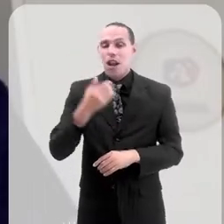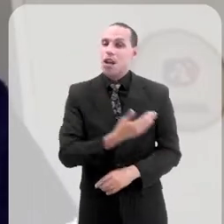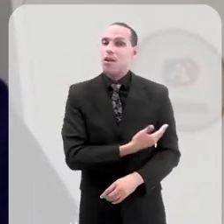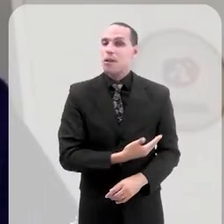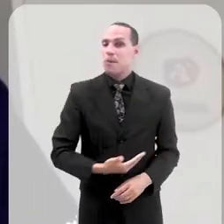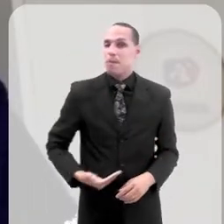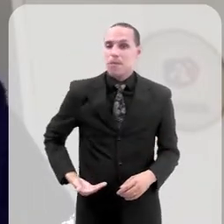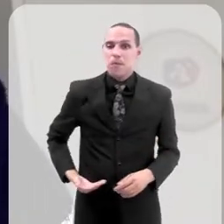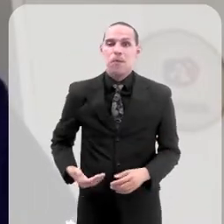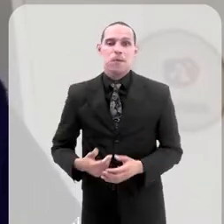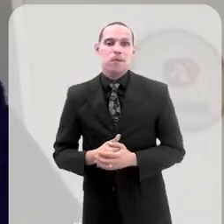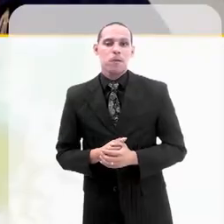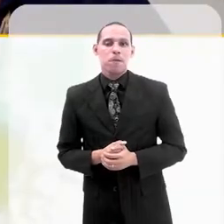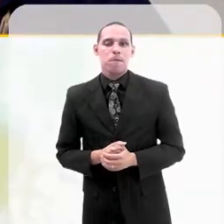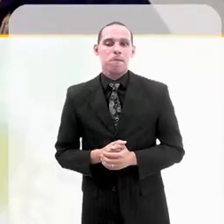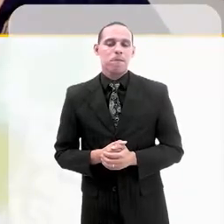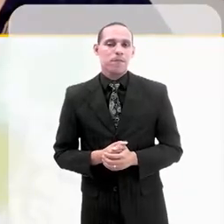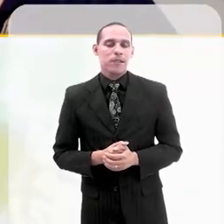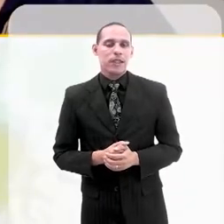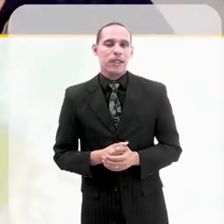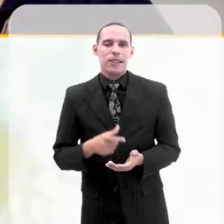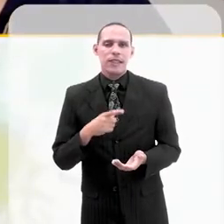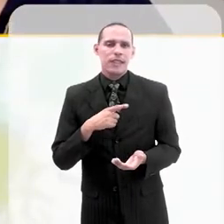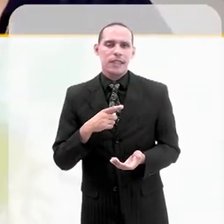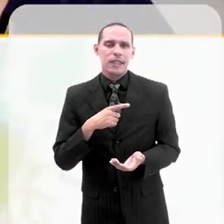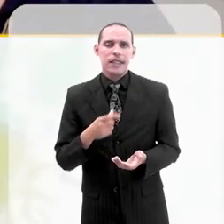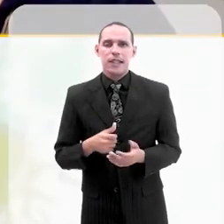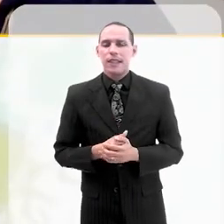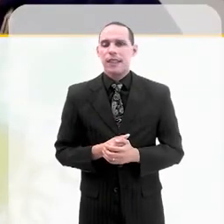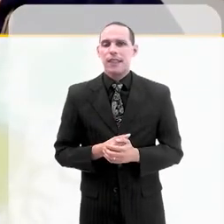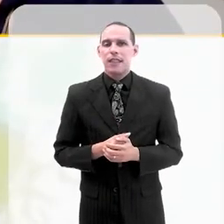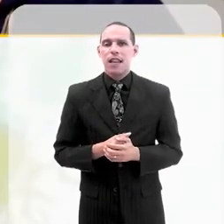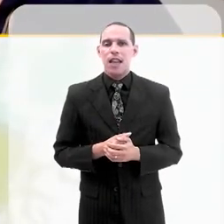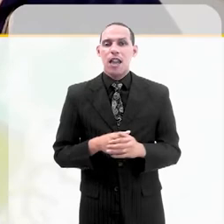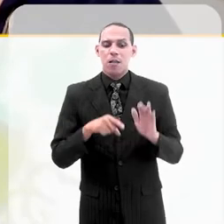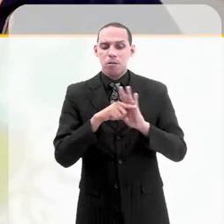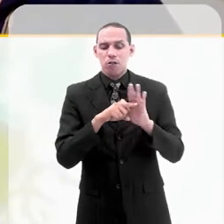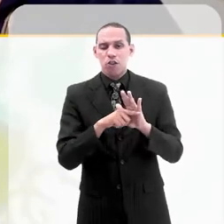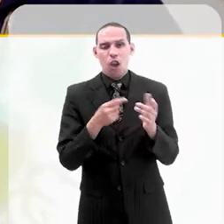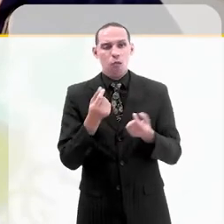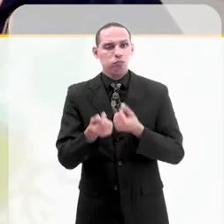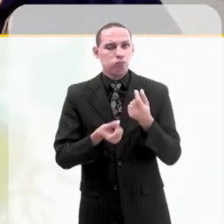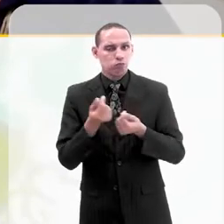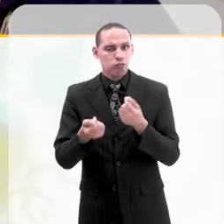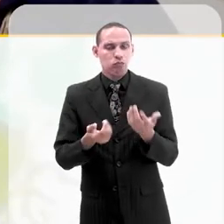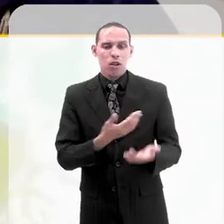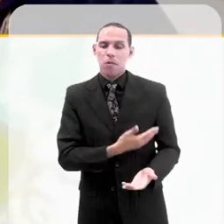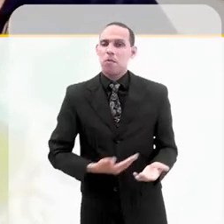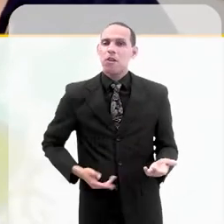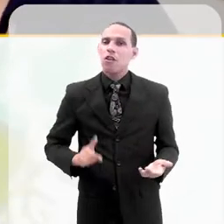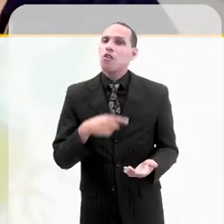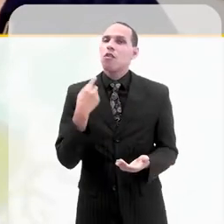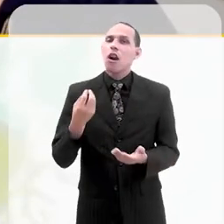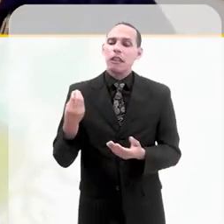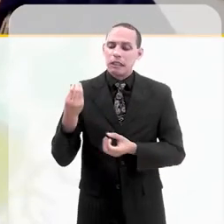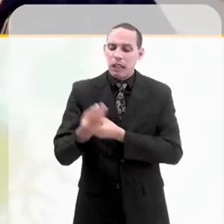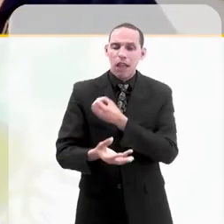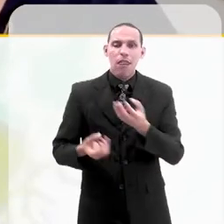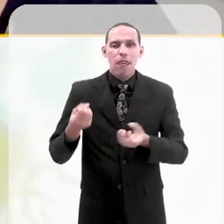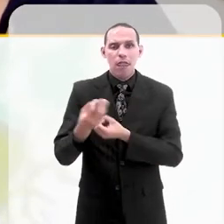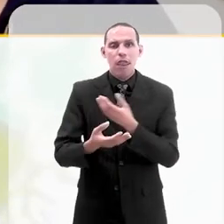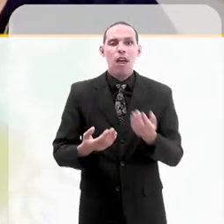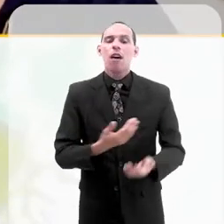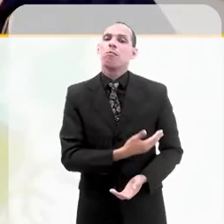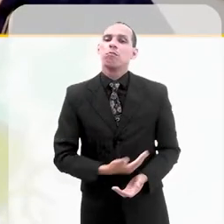da CAPES para fazer, financiamento de Sim. pesquisa público. Então, tem que devolver, a gente tem que devolver isso publicamente, a gente